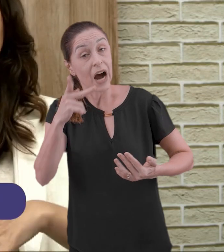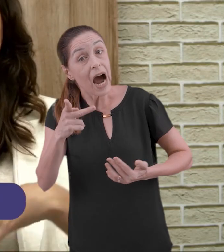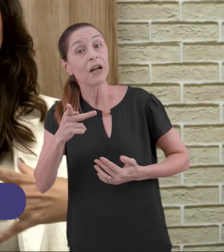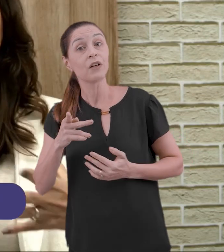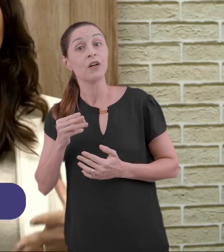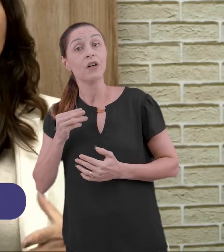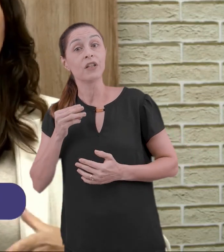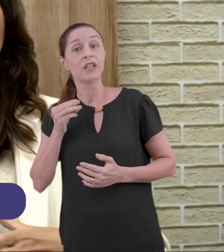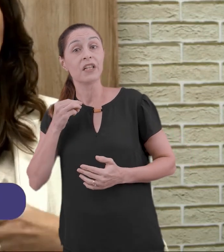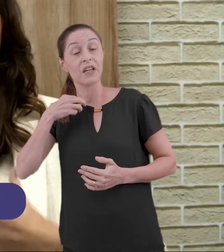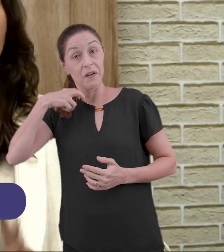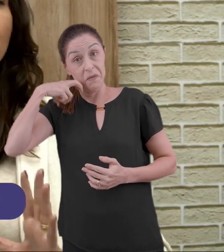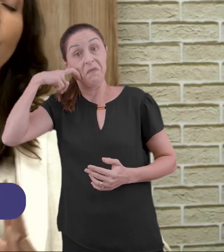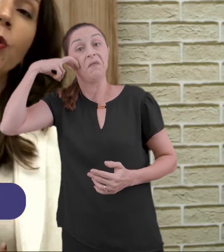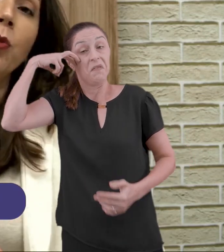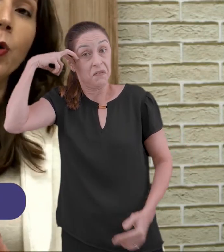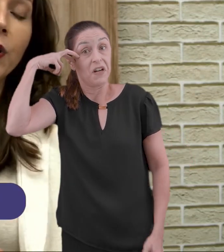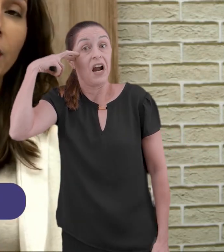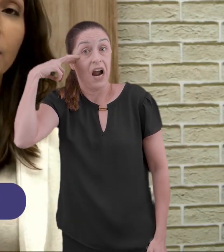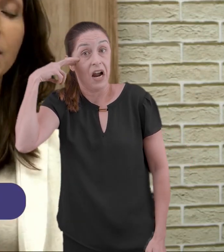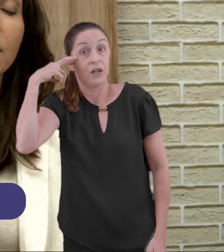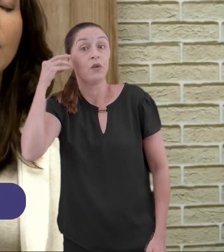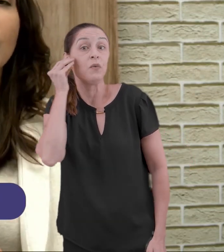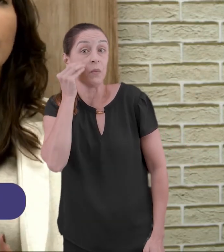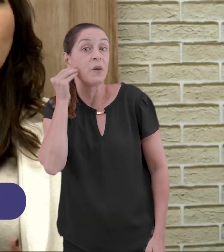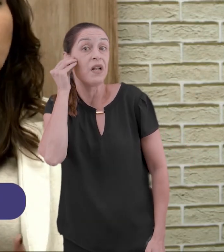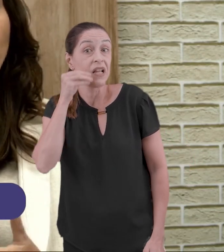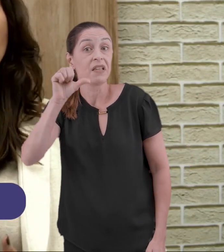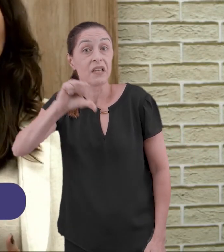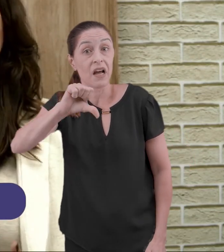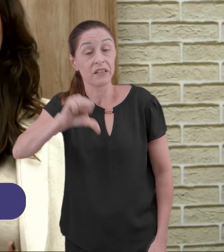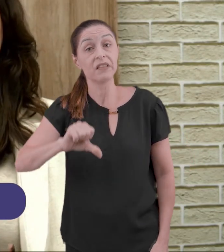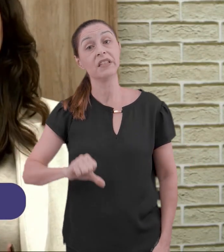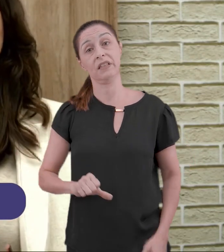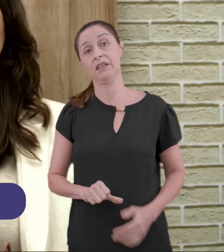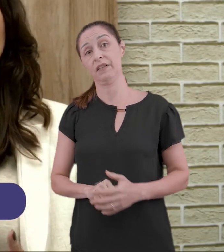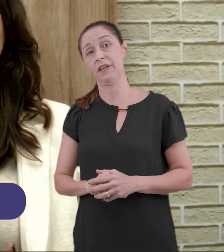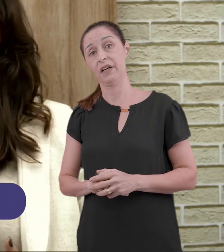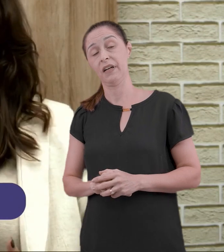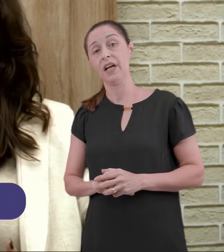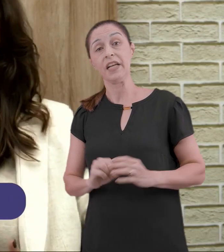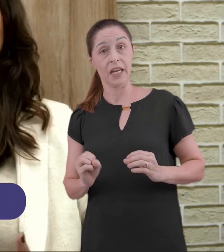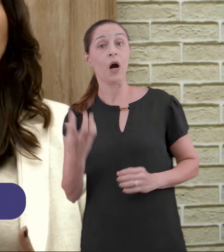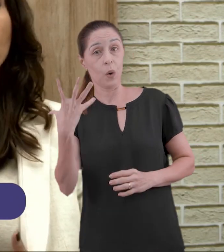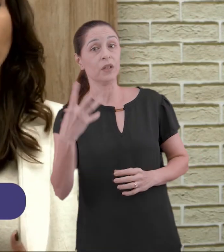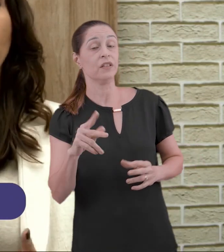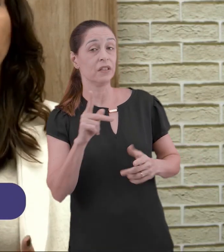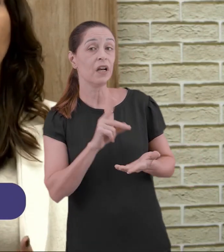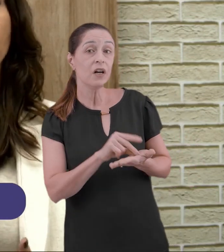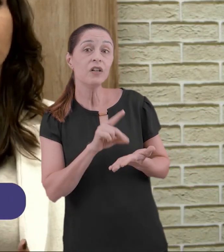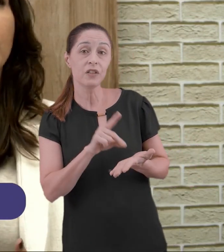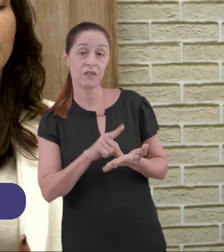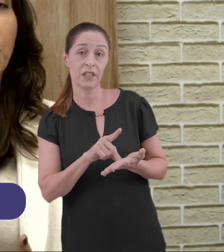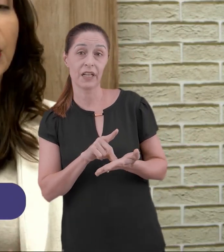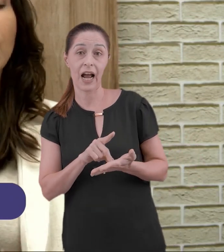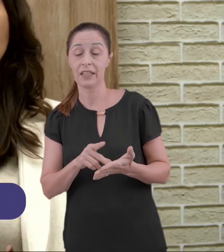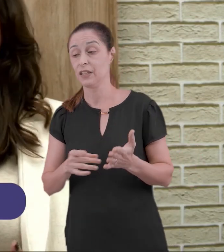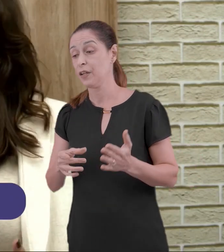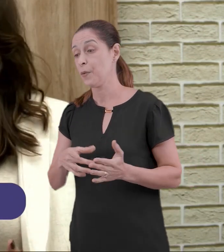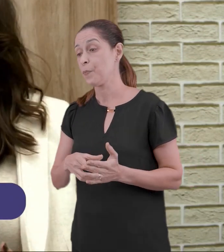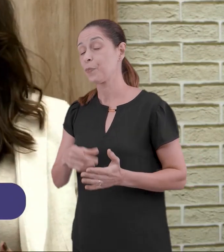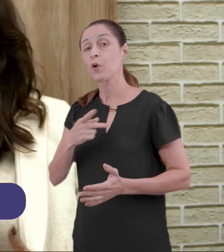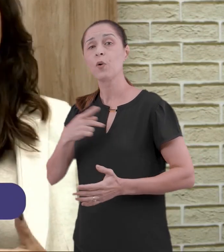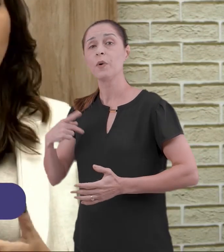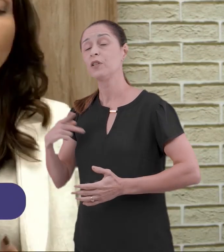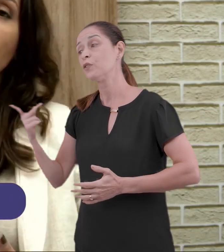mesmo, de querer tirar o demônio da criança. Então é muito importante a gente frisar, como o pastor acabou de falar na palavra dele também,